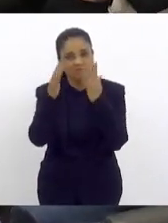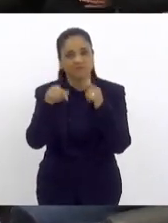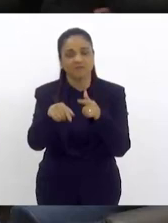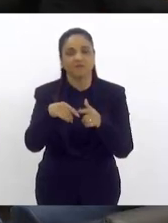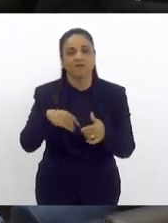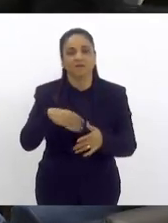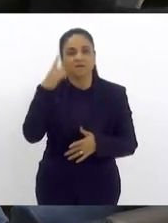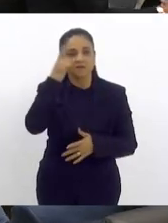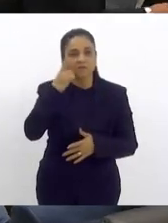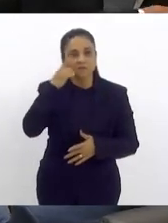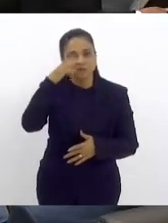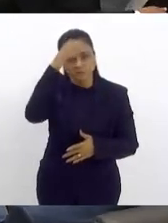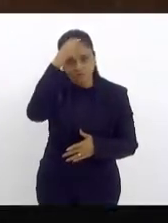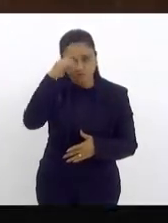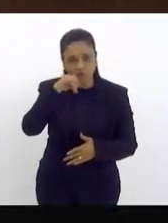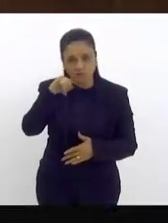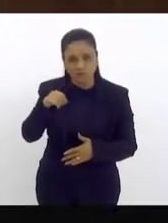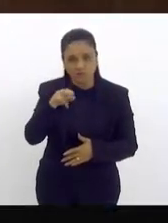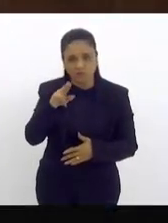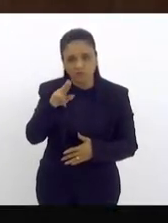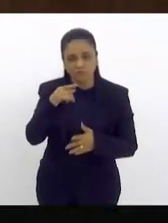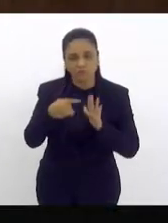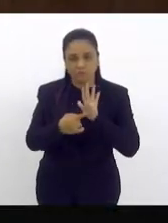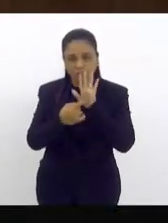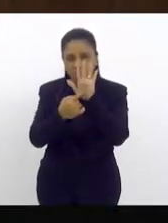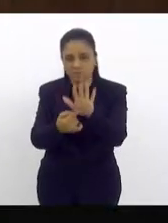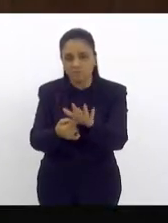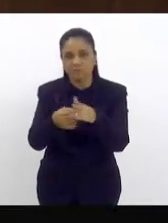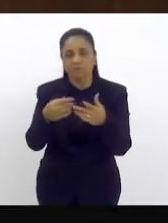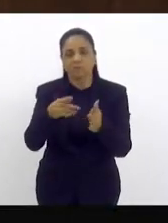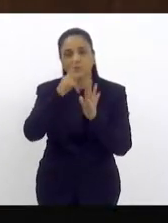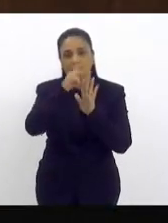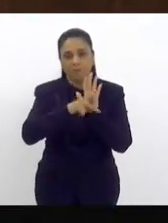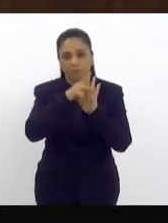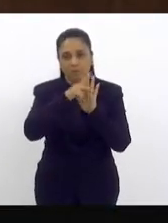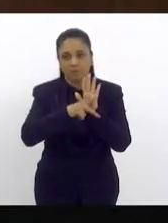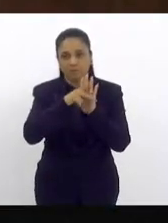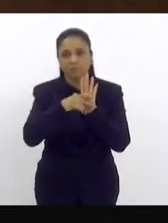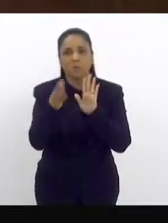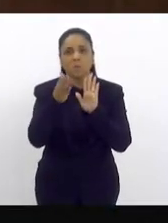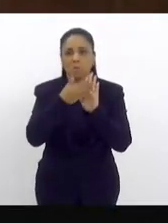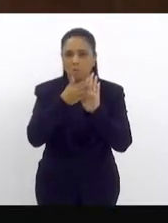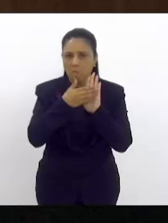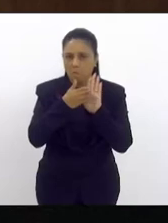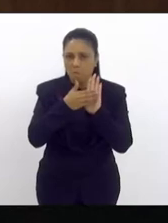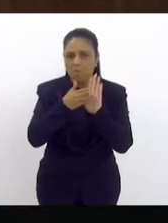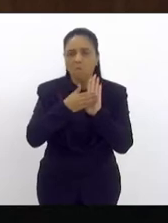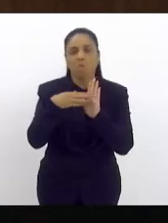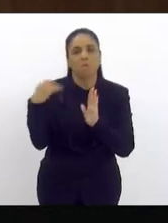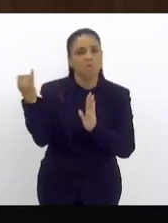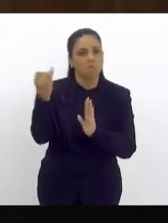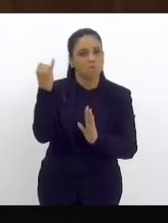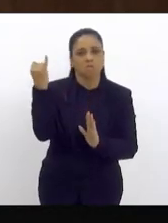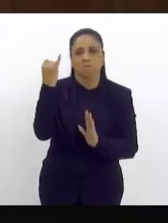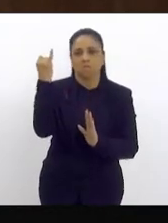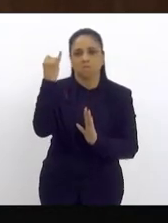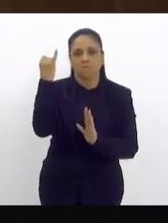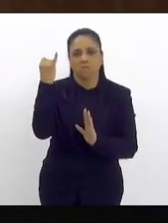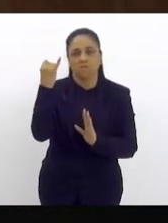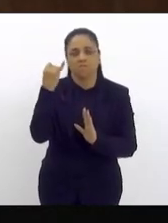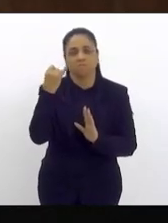parabenizar deputada tia Ju pela apresentação desse projeto é uma proposta muito importante que ela